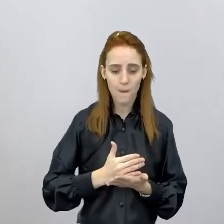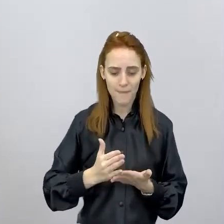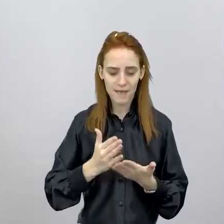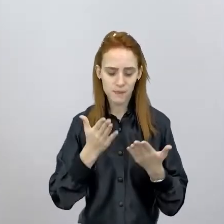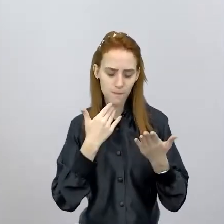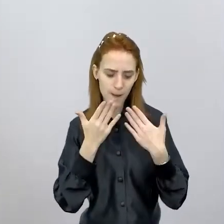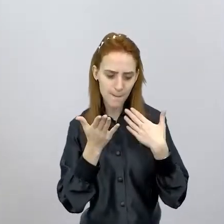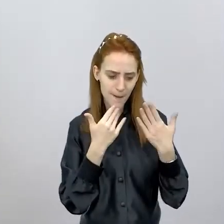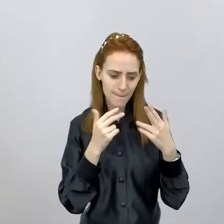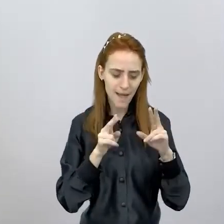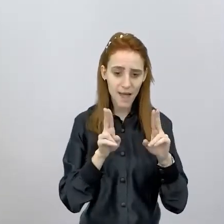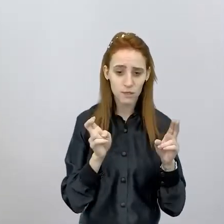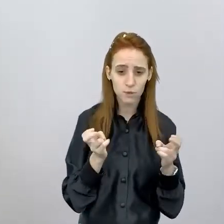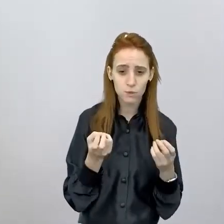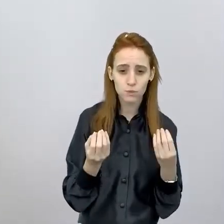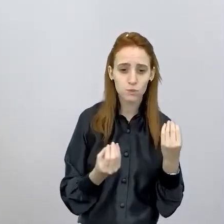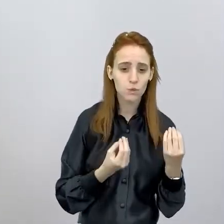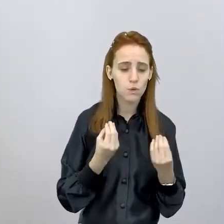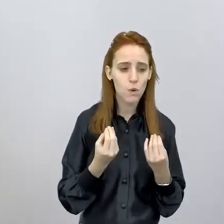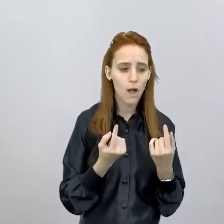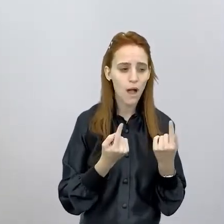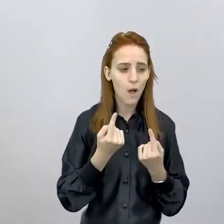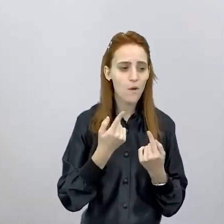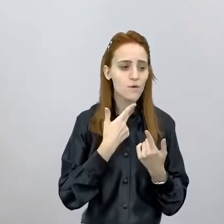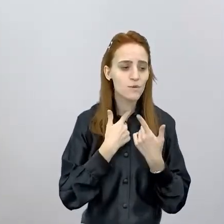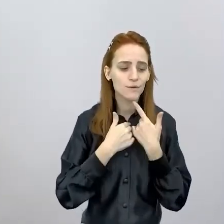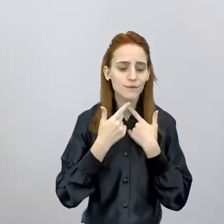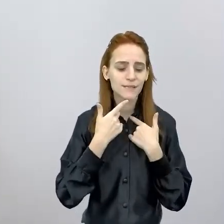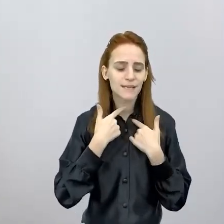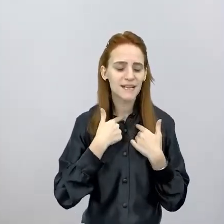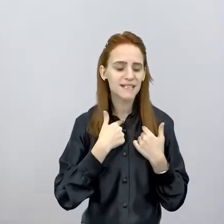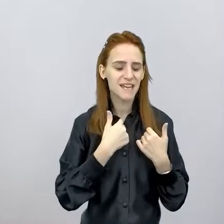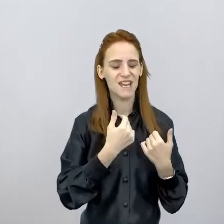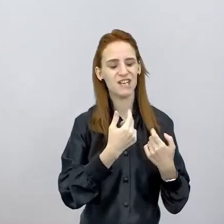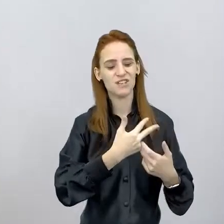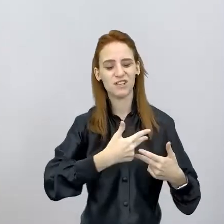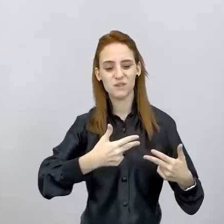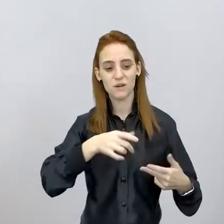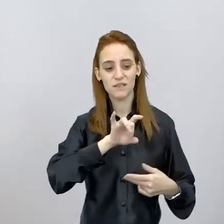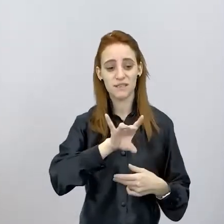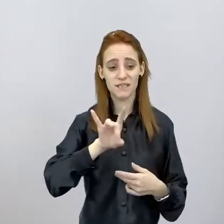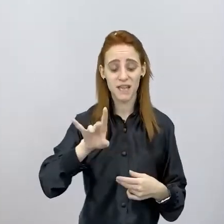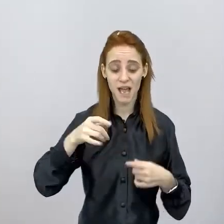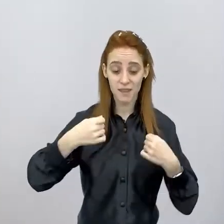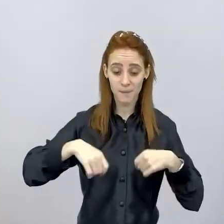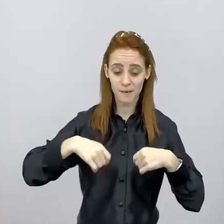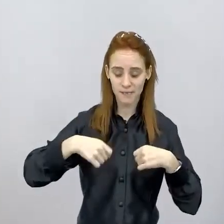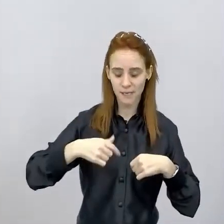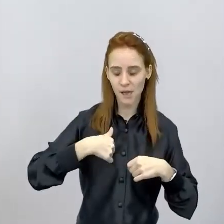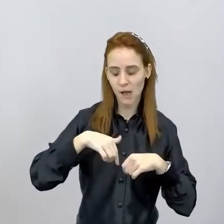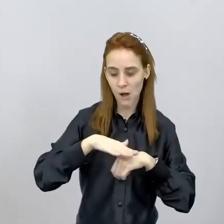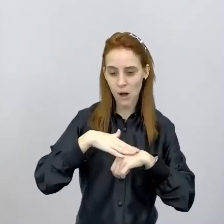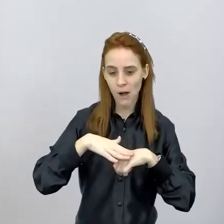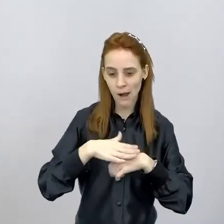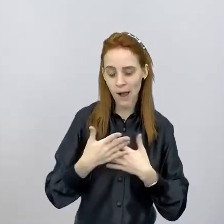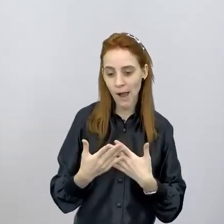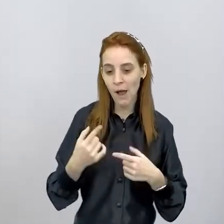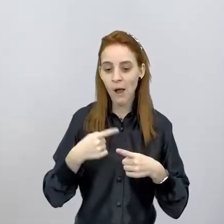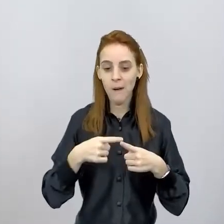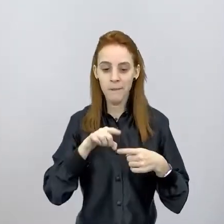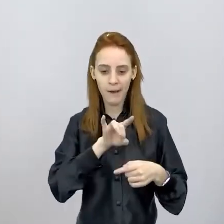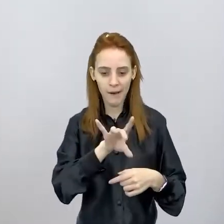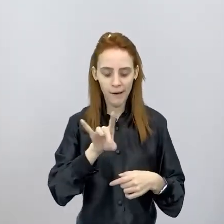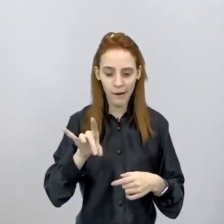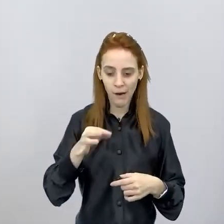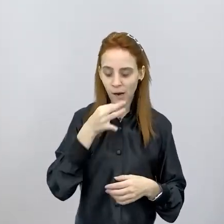como esse, quais são os desejos e aspirações, necessidades de cada uma das pessoas que eu estou conversando. Porque cada um percebe o mundo de maneira